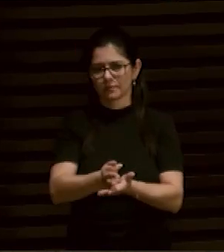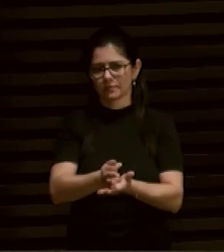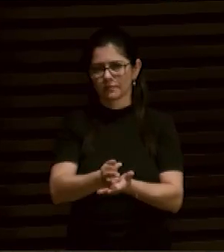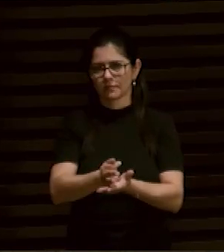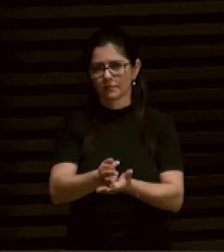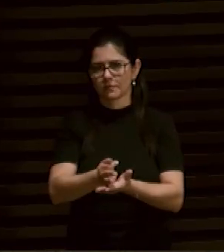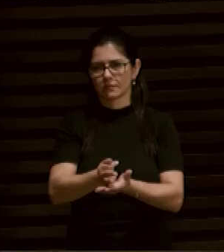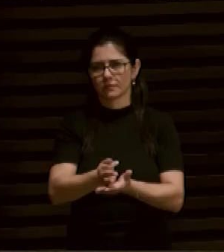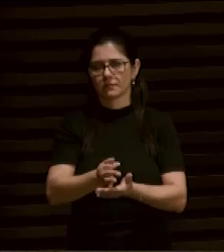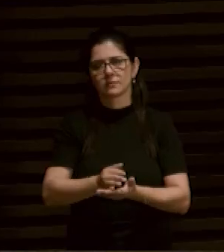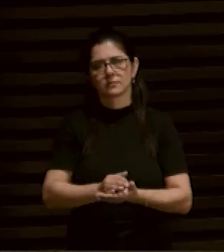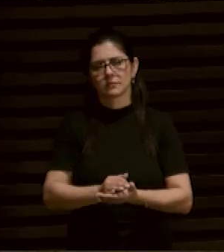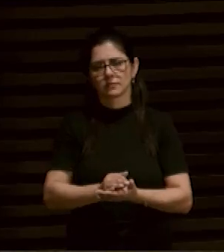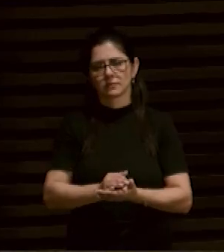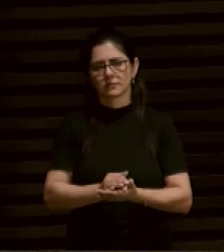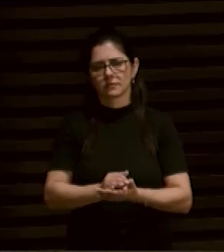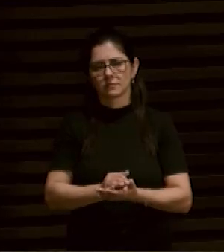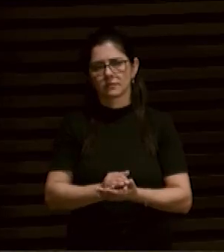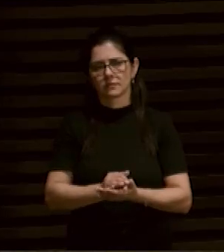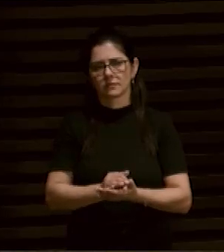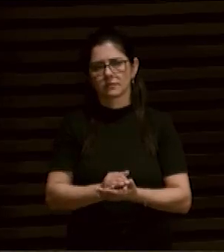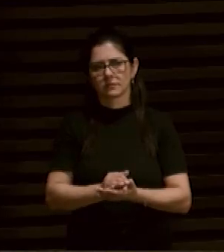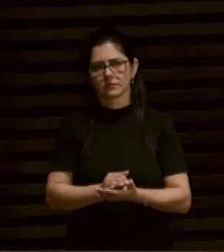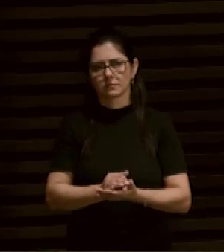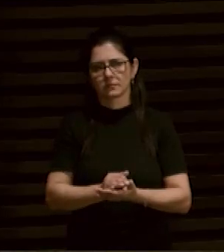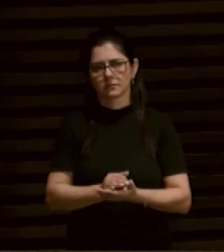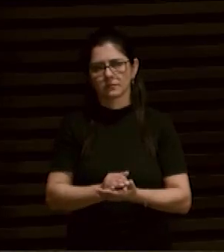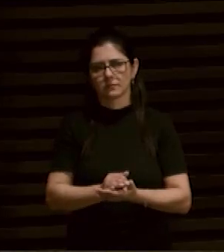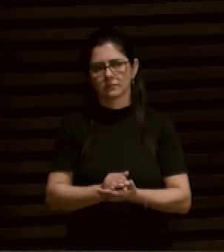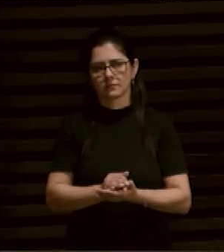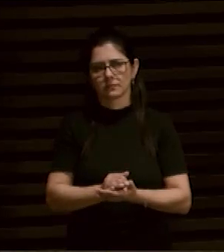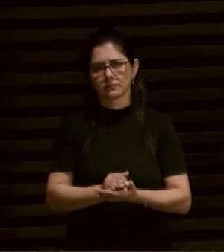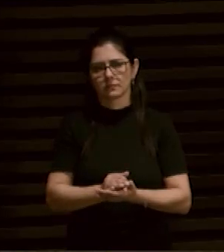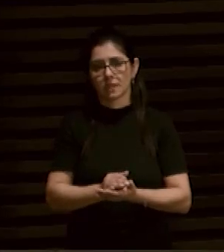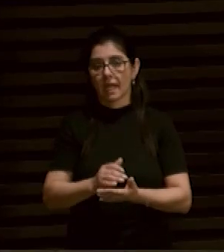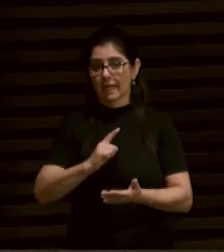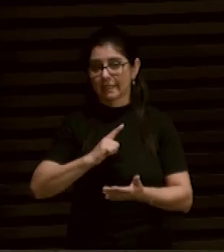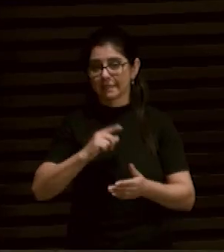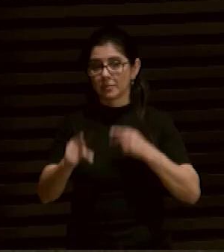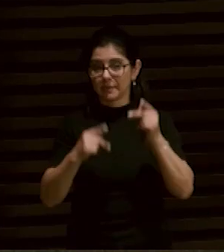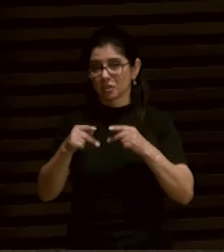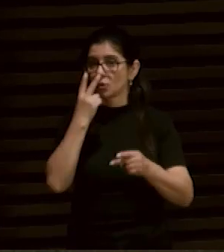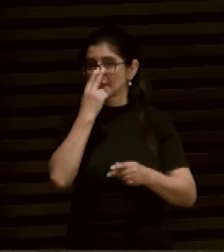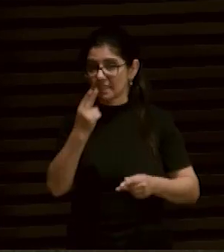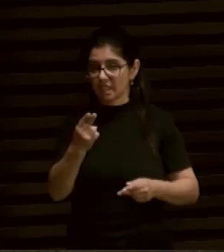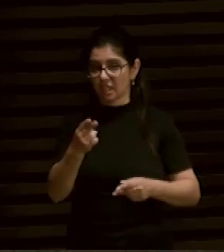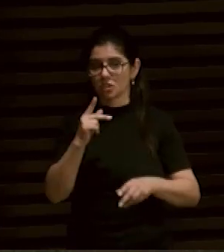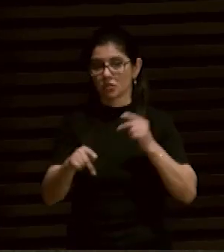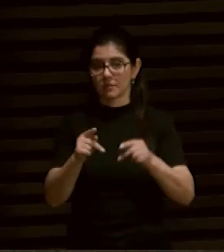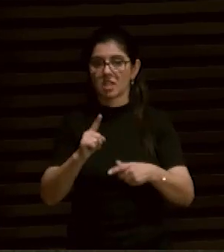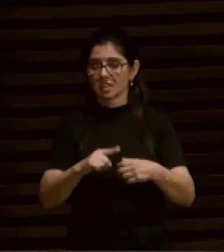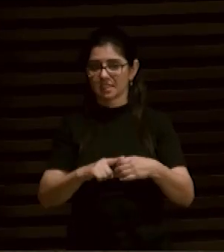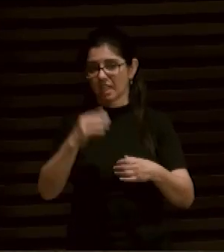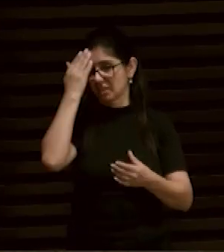Elohim. Então eles utilizam de alguns argumentos para poder falar que na verdade eles não creram em Deus de fato, eles creram na mensagem da destruição. Porém,